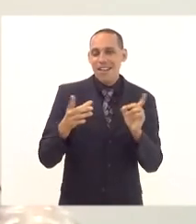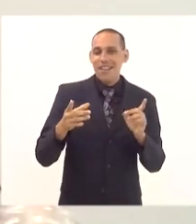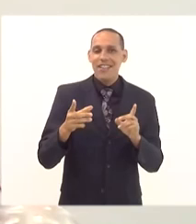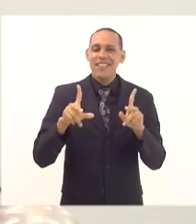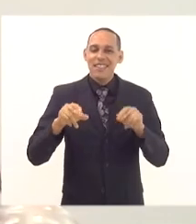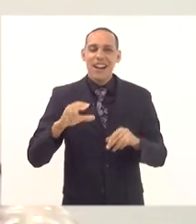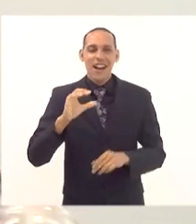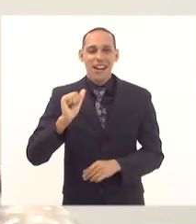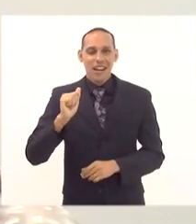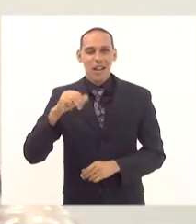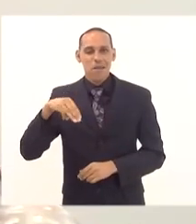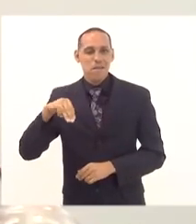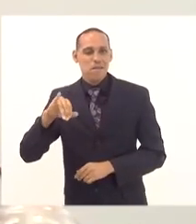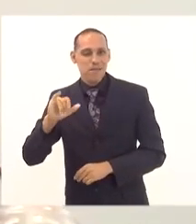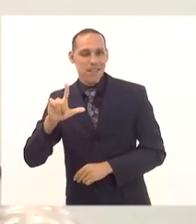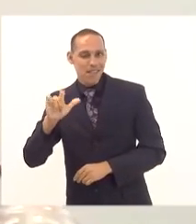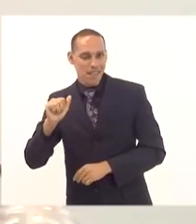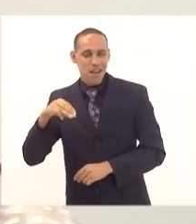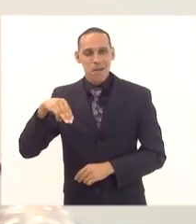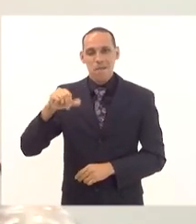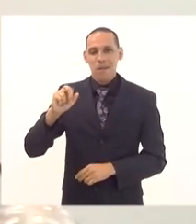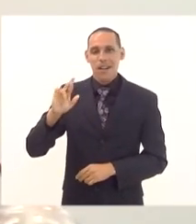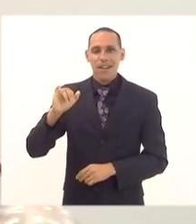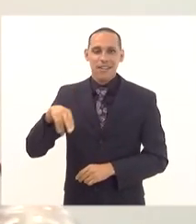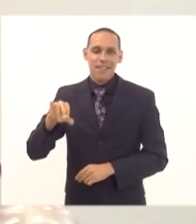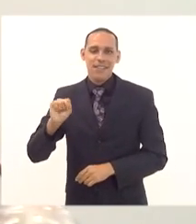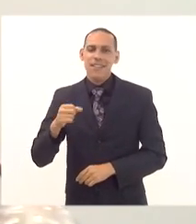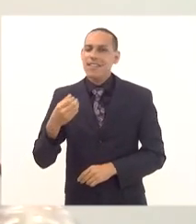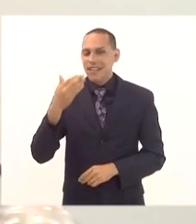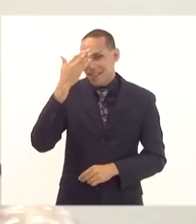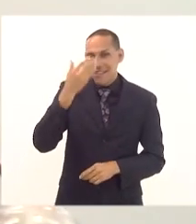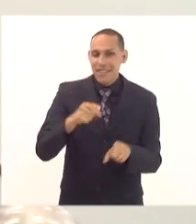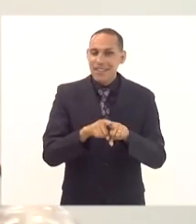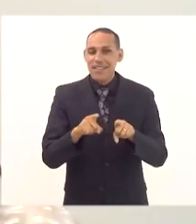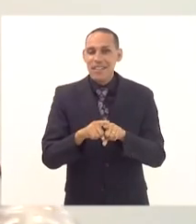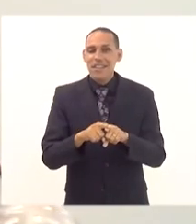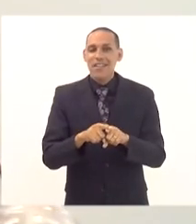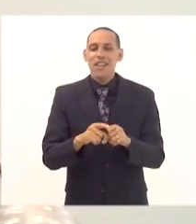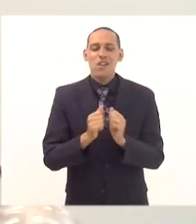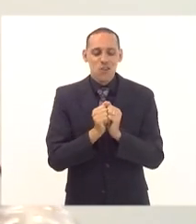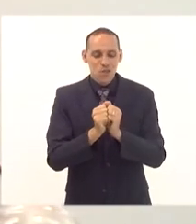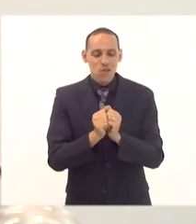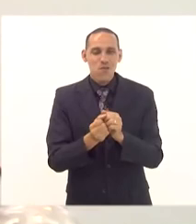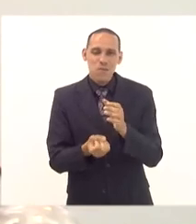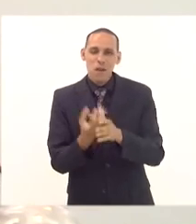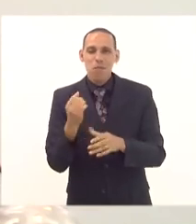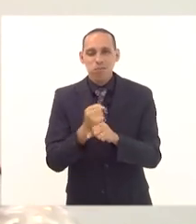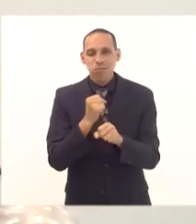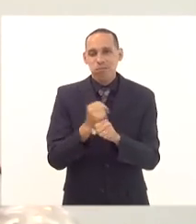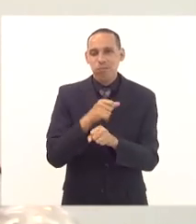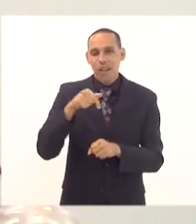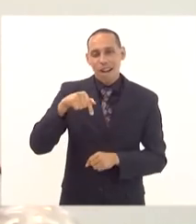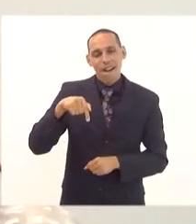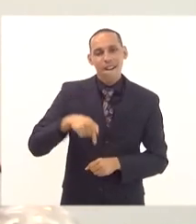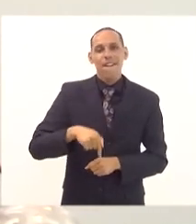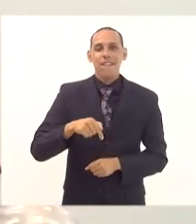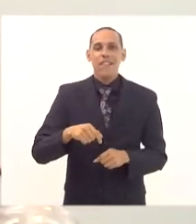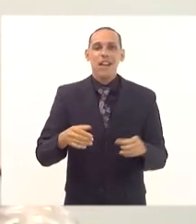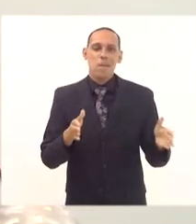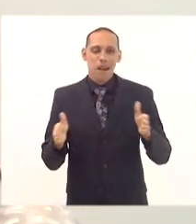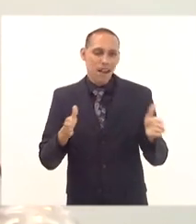bem diz Camilla Marins né a quem eu agradeço pela construção coletiva eu posso mandar pela interface